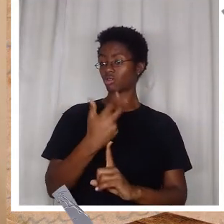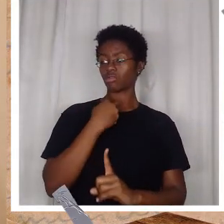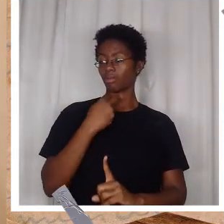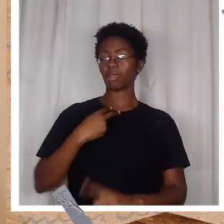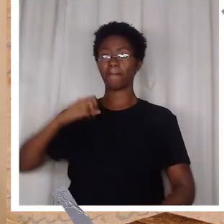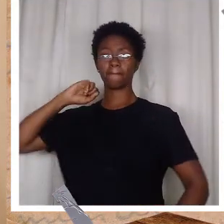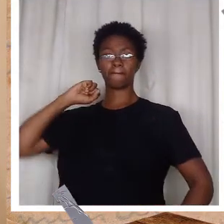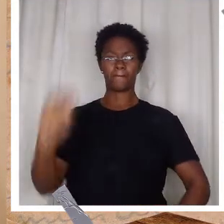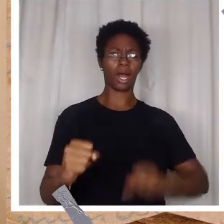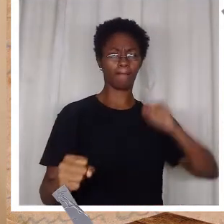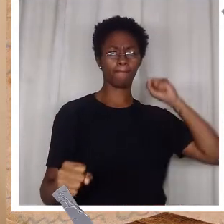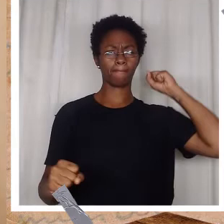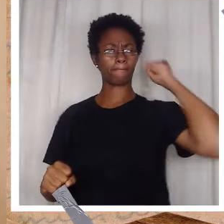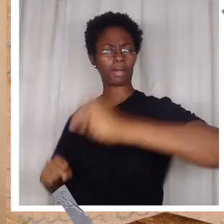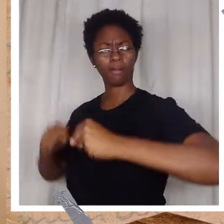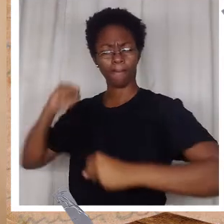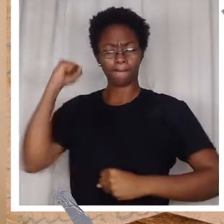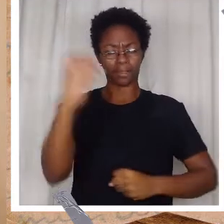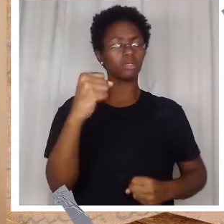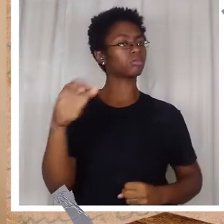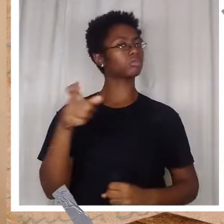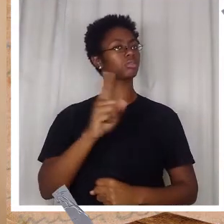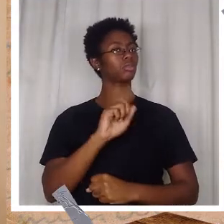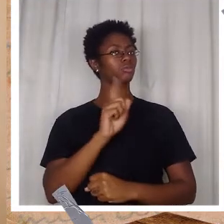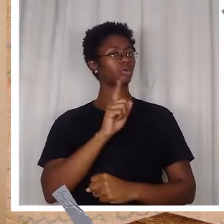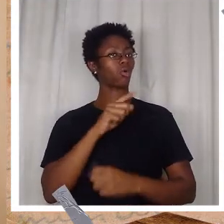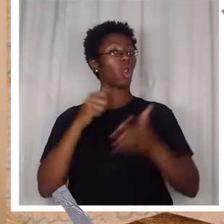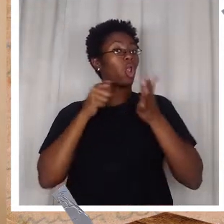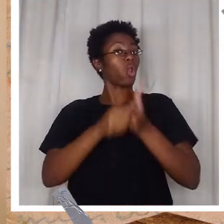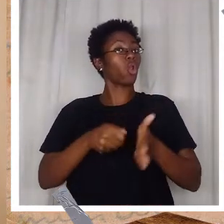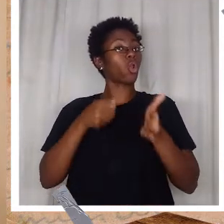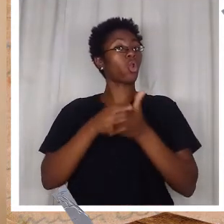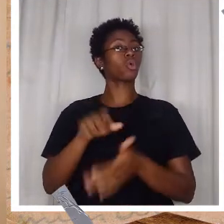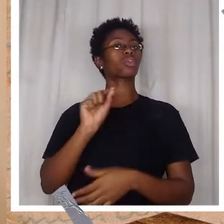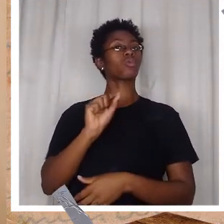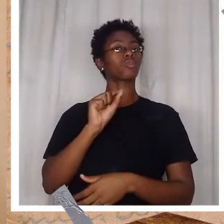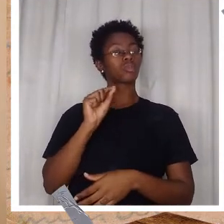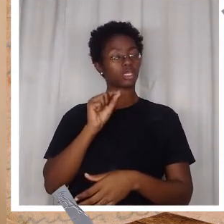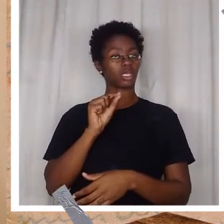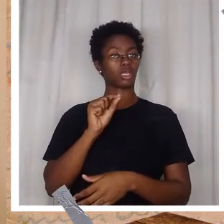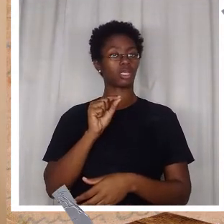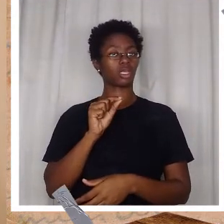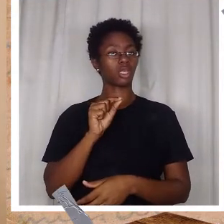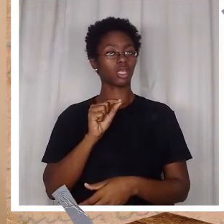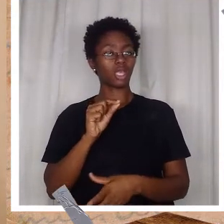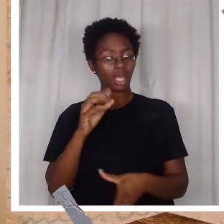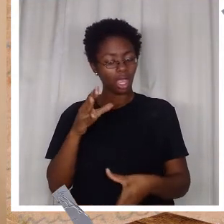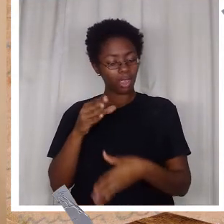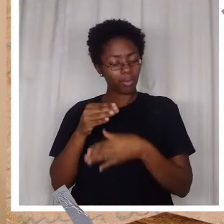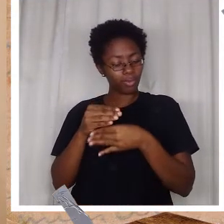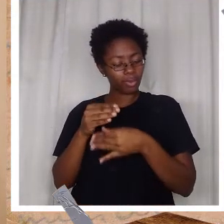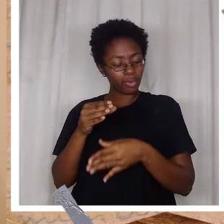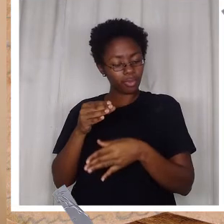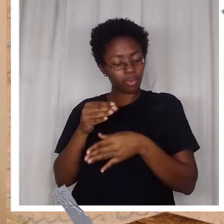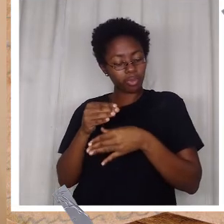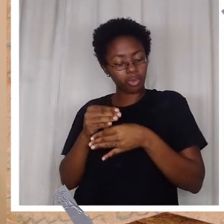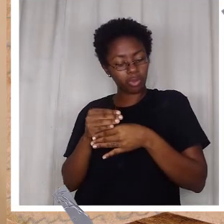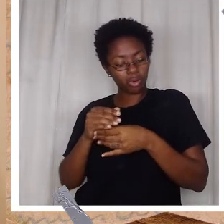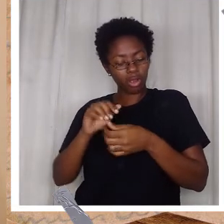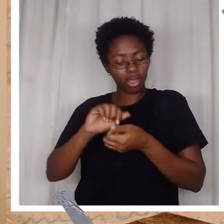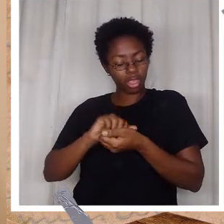matar. A nossa única forma de lutar é construir, reconstruir, modificar as